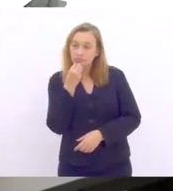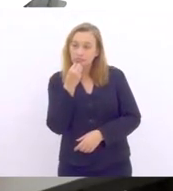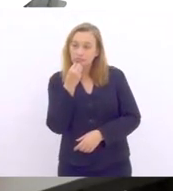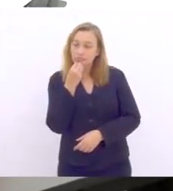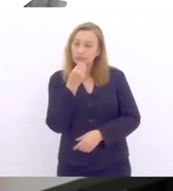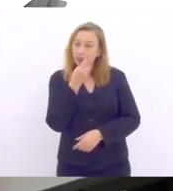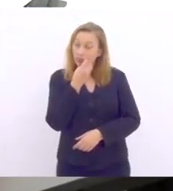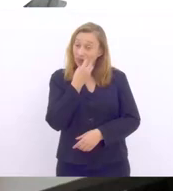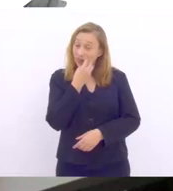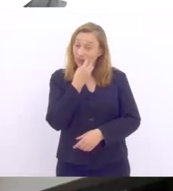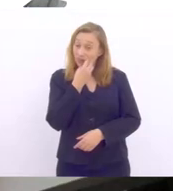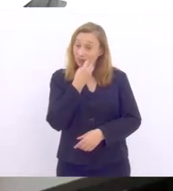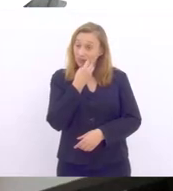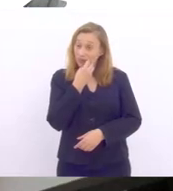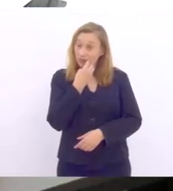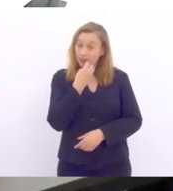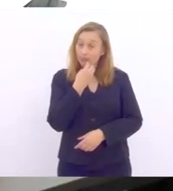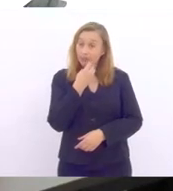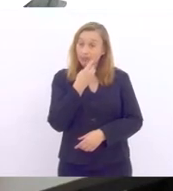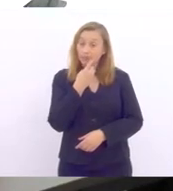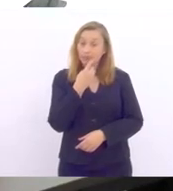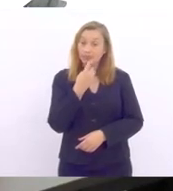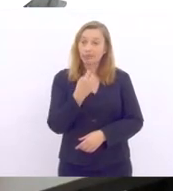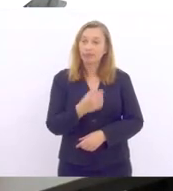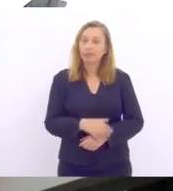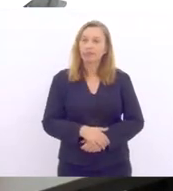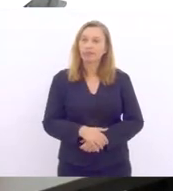a fúria jovem, Botafogo.